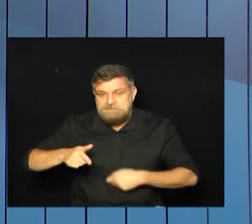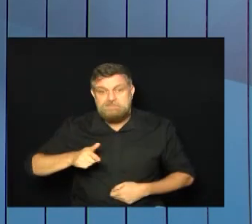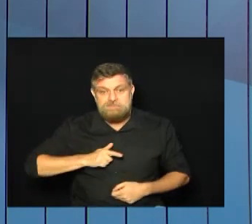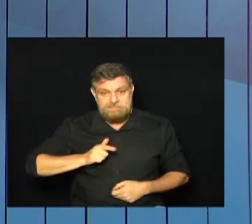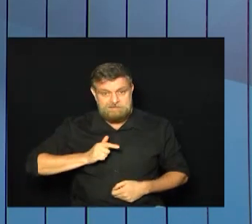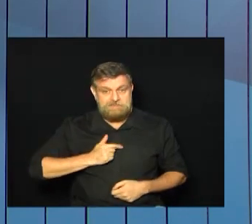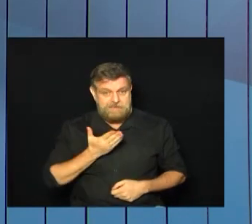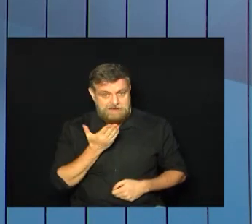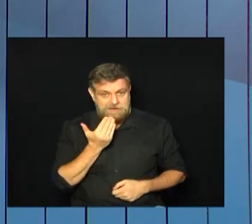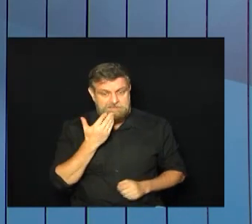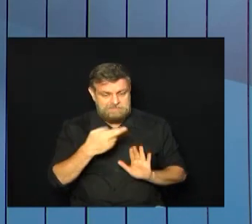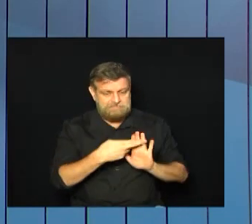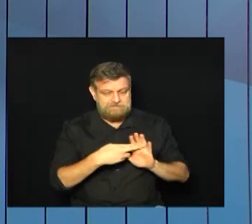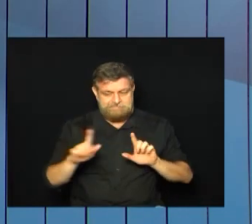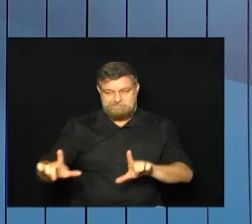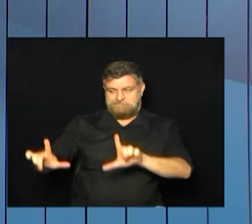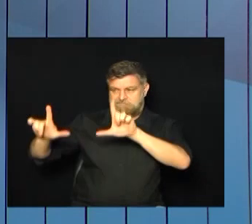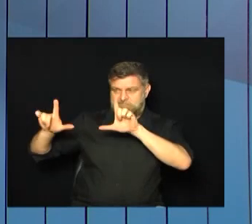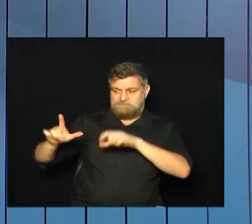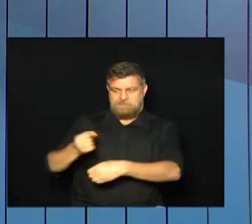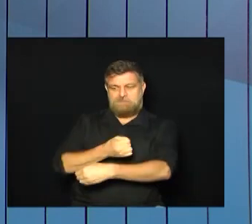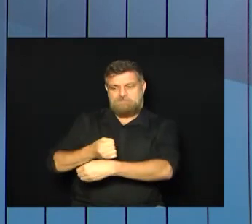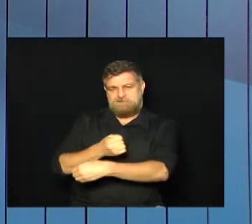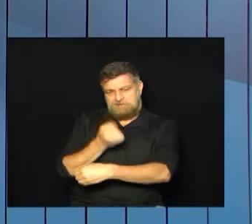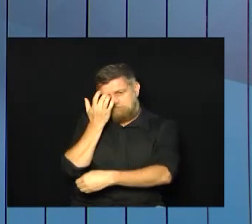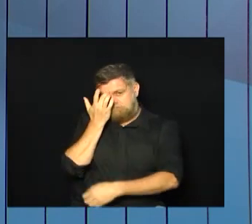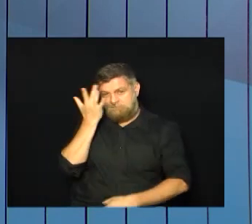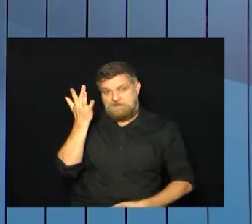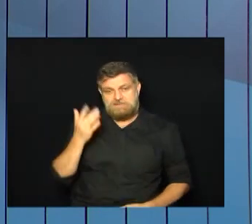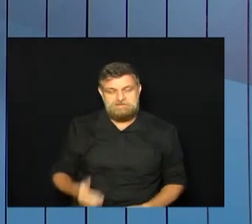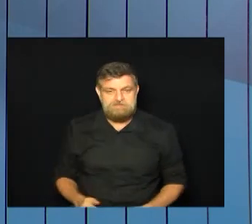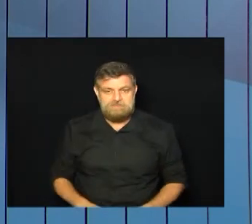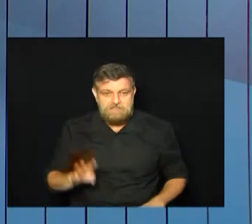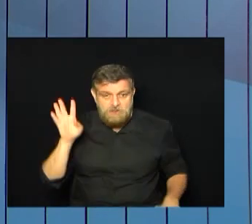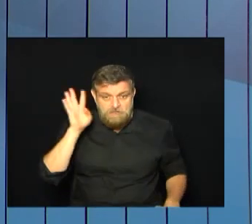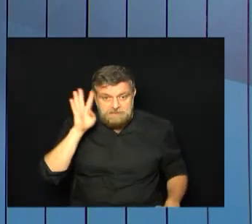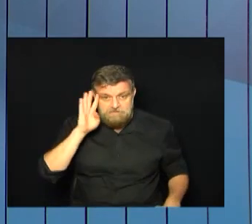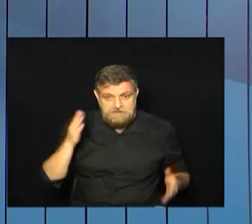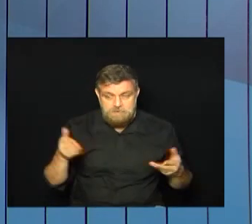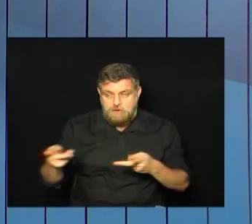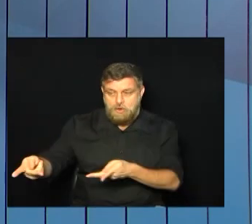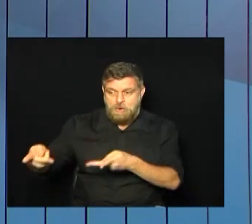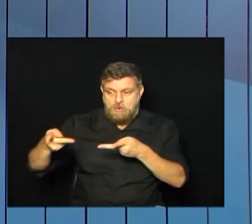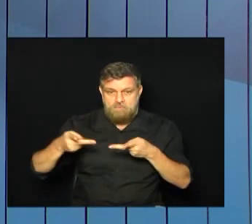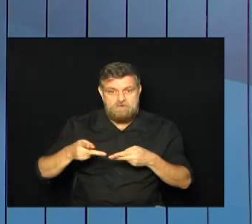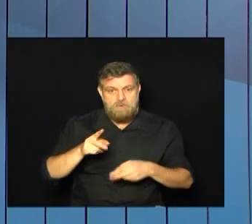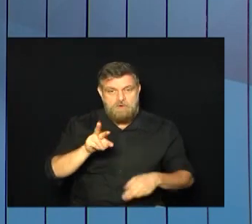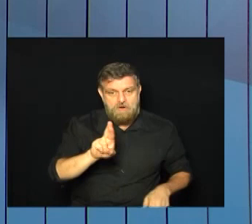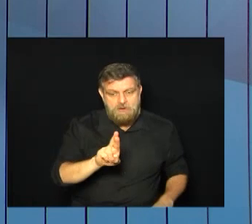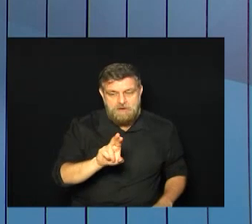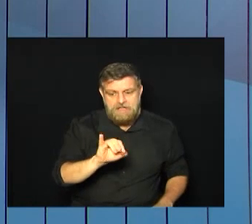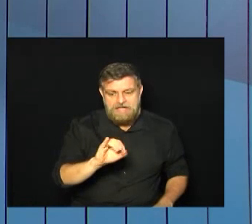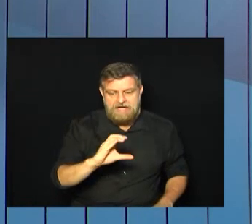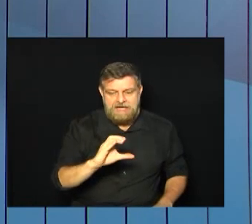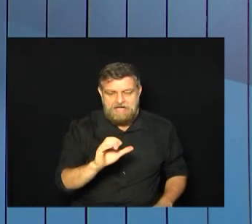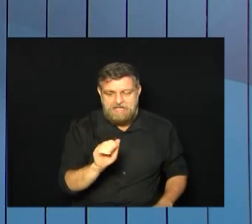no nosso programa, já está aqui na minha tela o Cozinha Fácil, que nesta quarta-feira convidou o chefe Ricardo